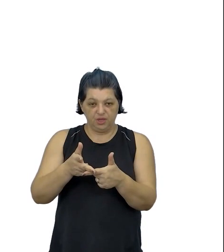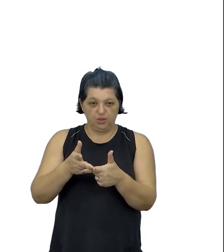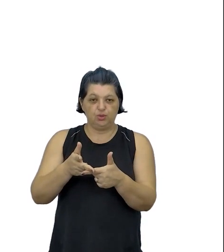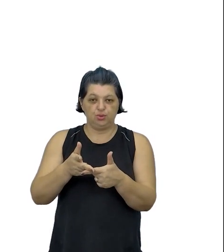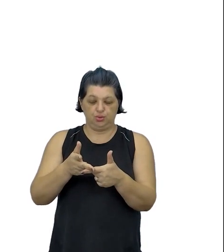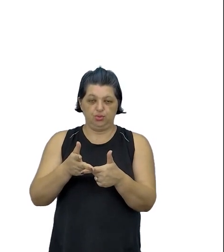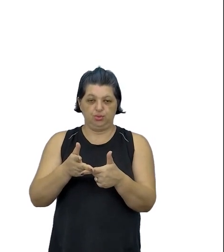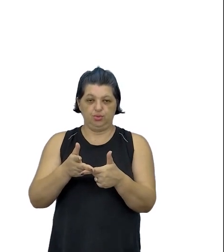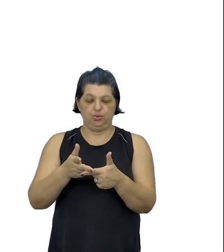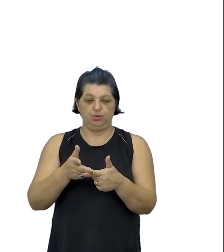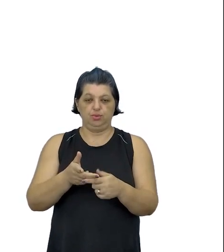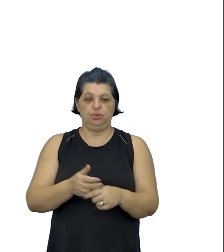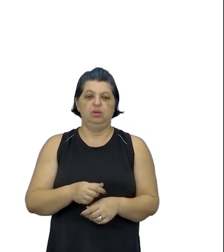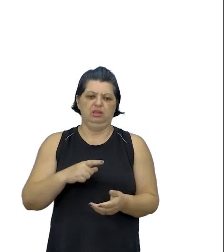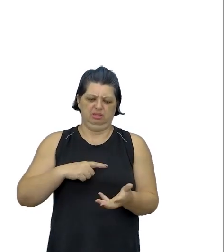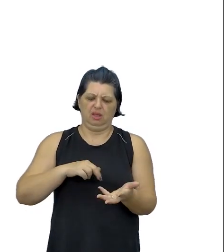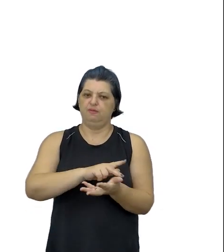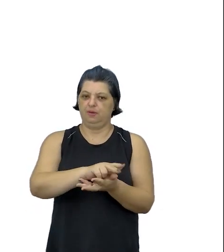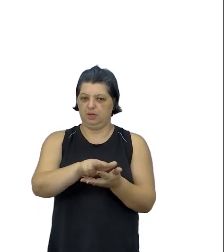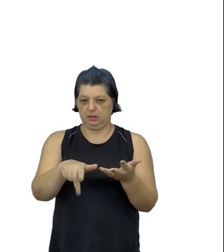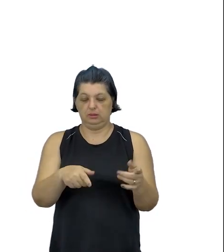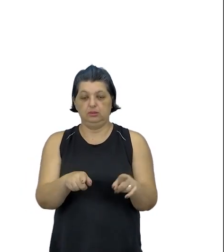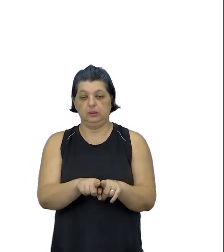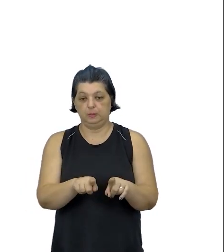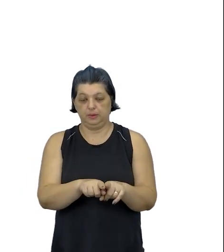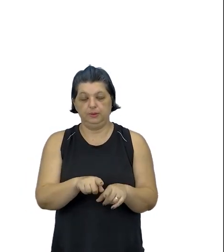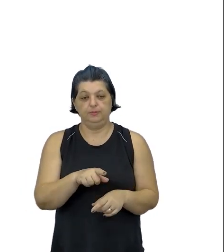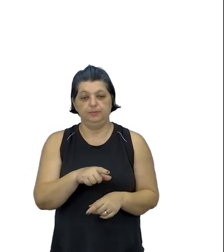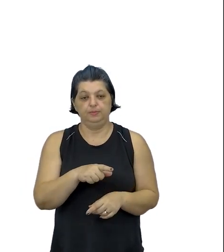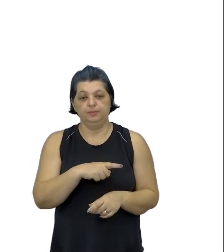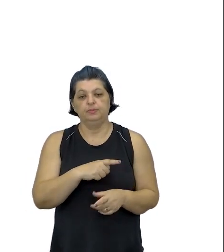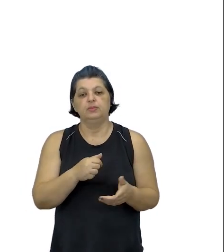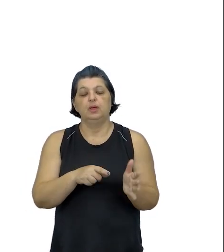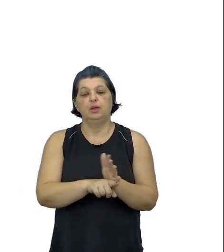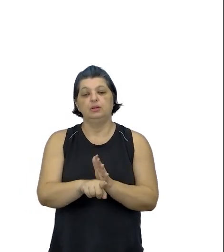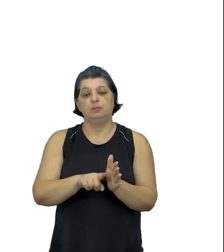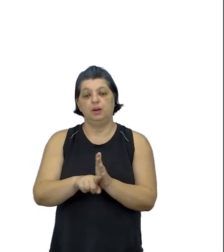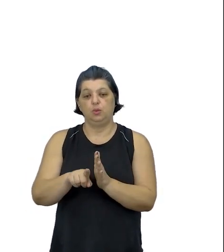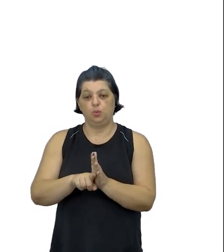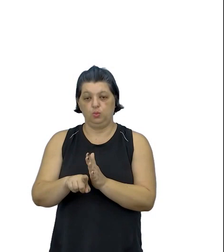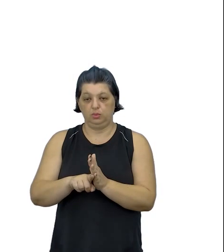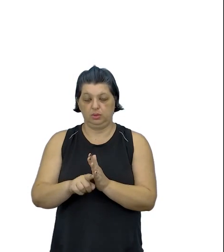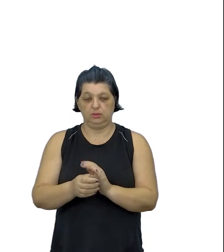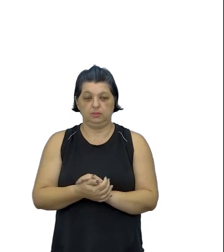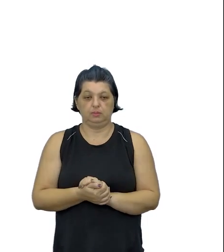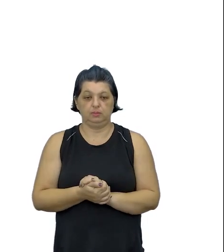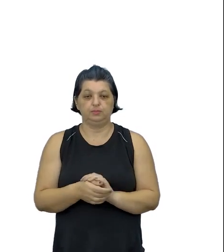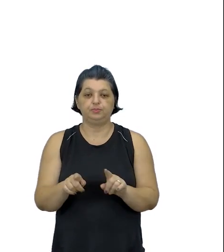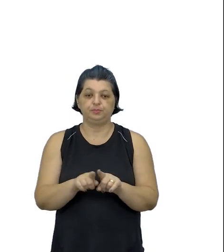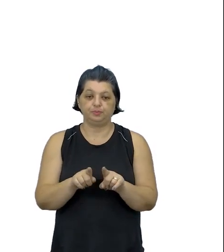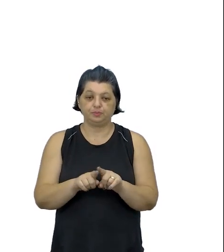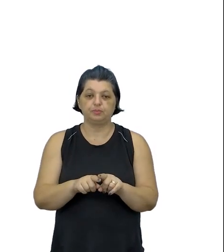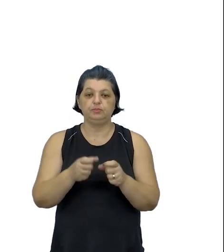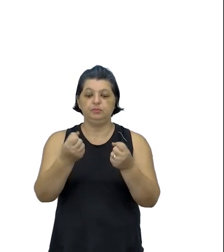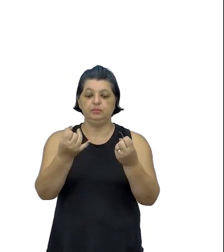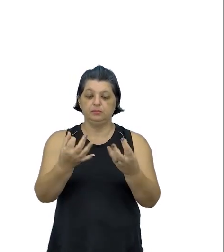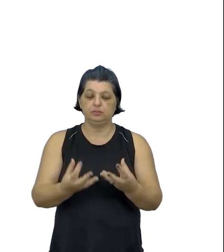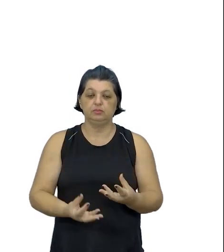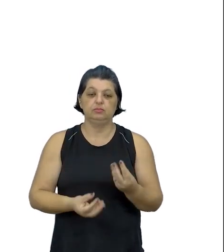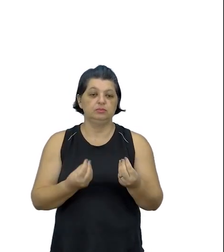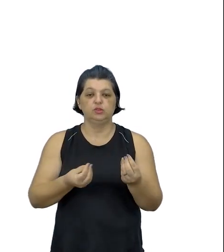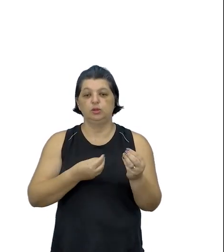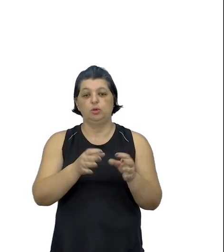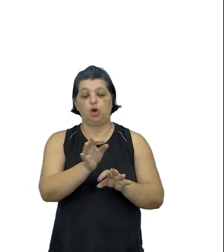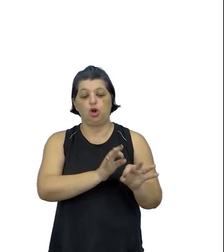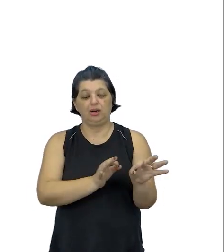tem inúmeros vídeos que atendam aos questionamentos e definir um cronograma para as